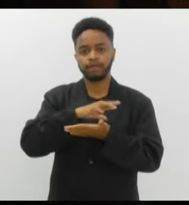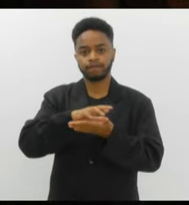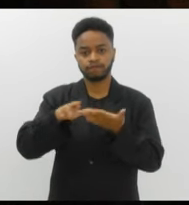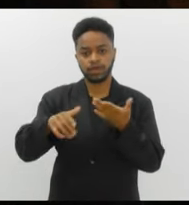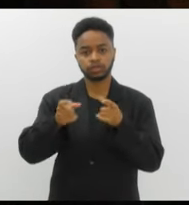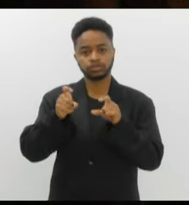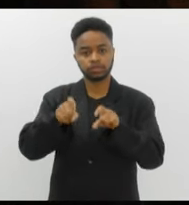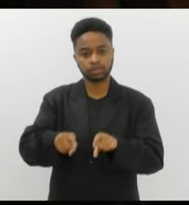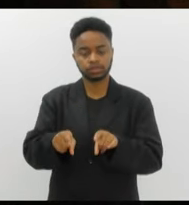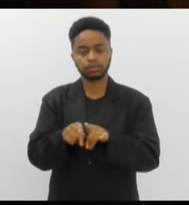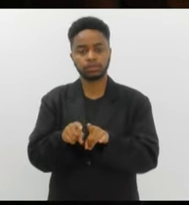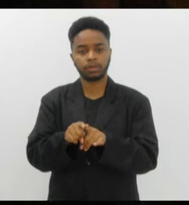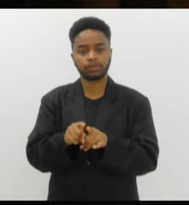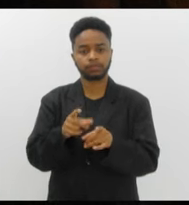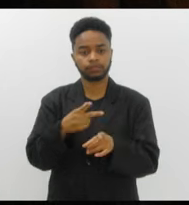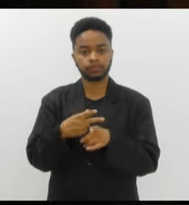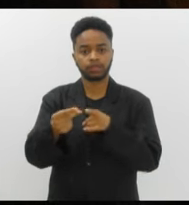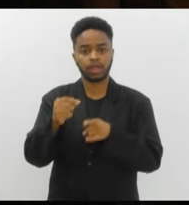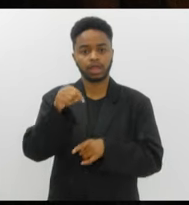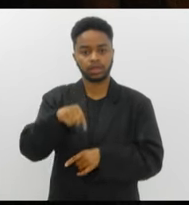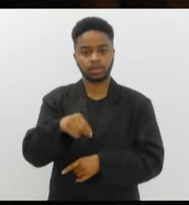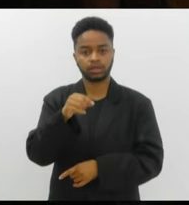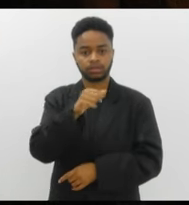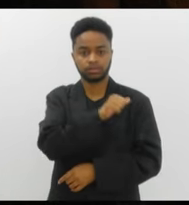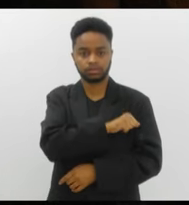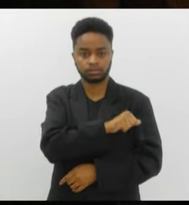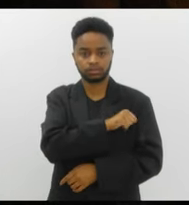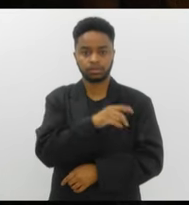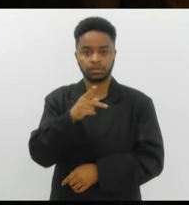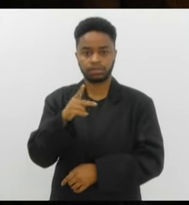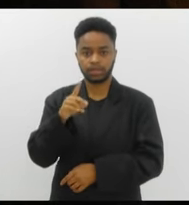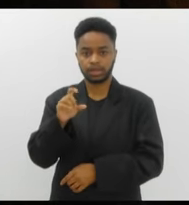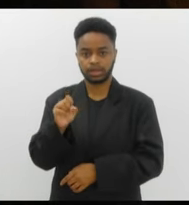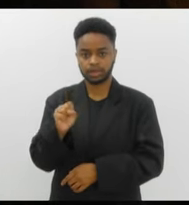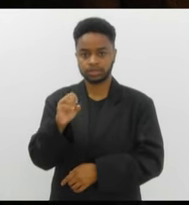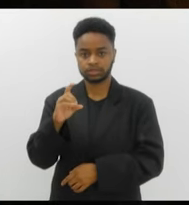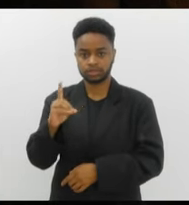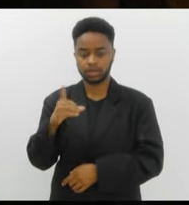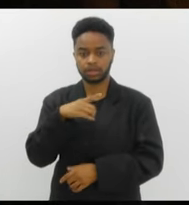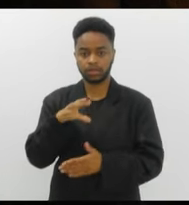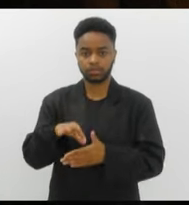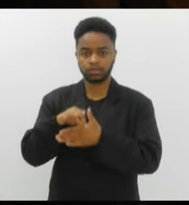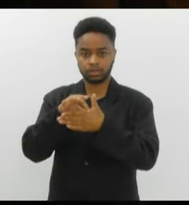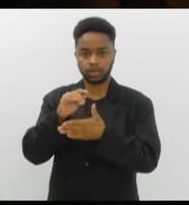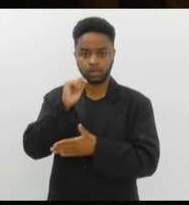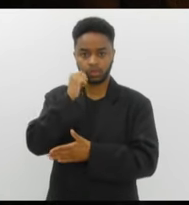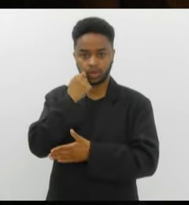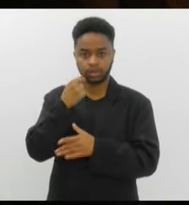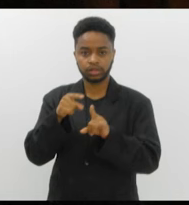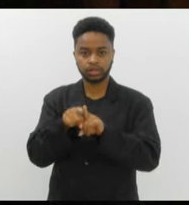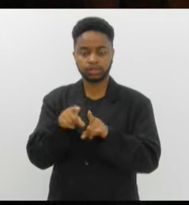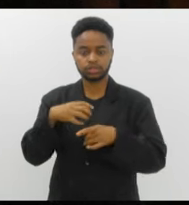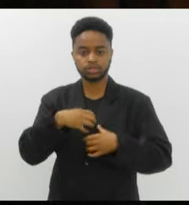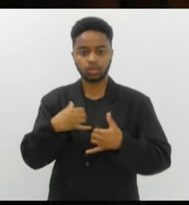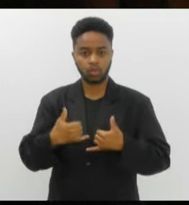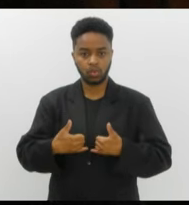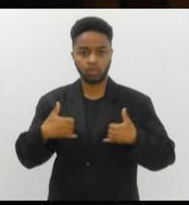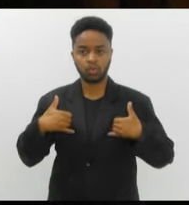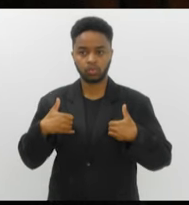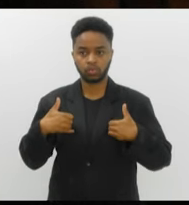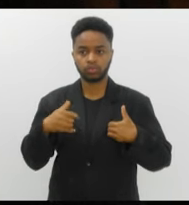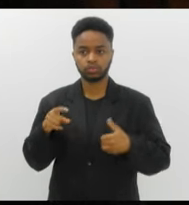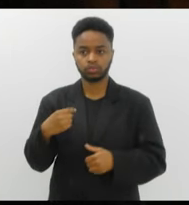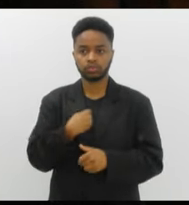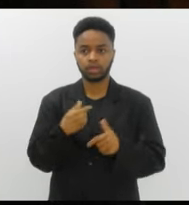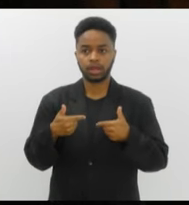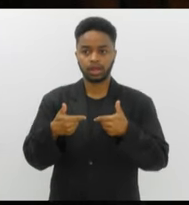identificados e eleitos pela cidade do Rio de Janeiro, que é o PSD, sob a liderança do nosso prefeito Eduardo Paes. e que nos orgulha muito a gestão que a gente tem feito na